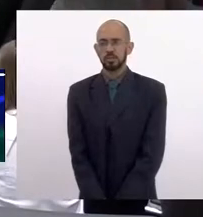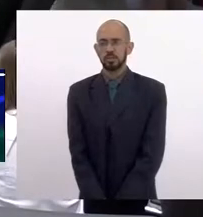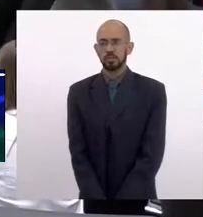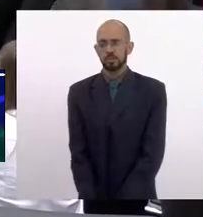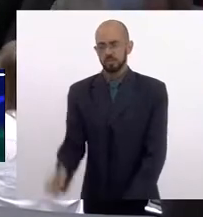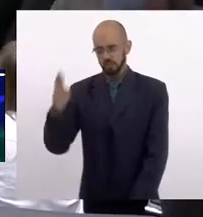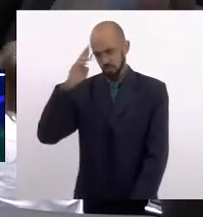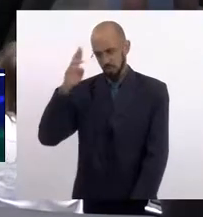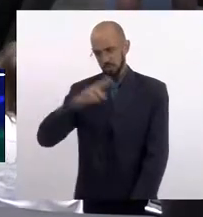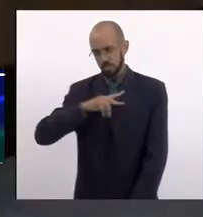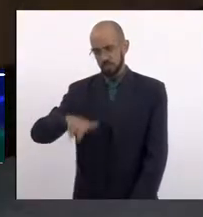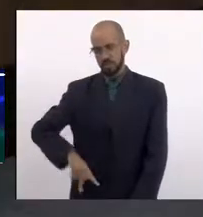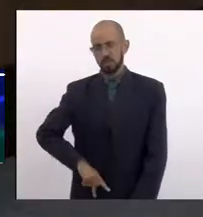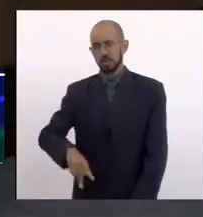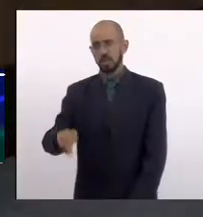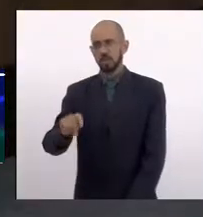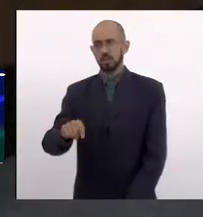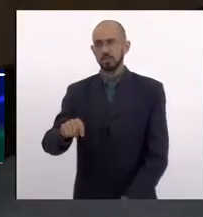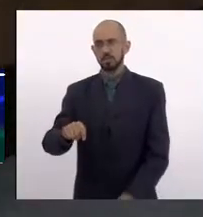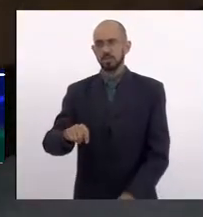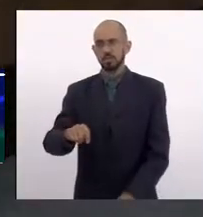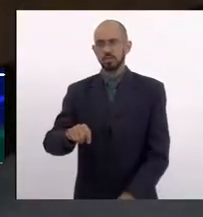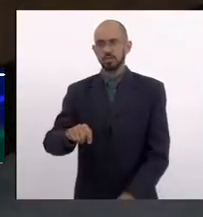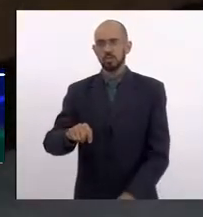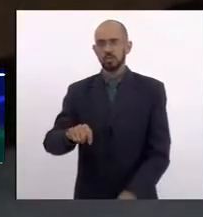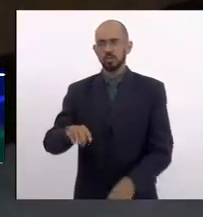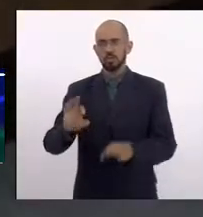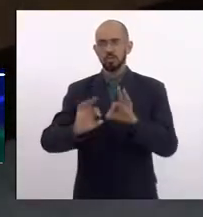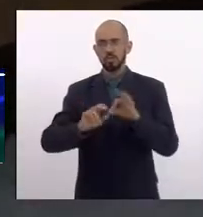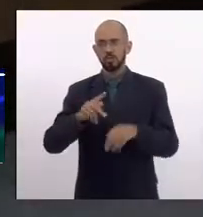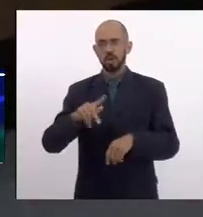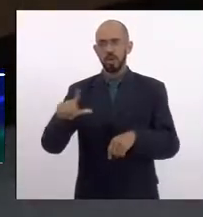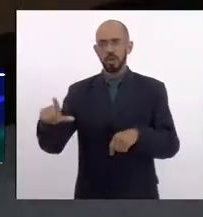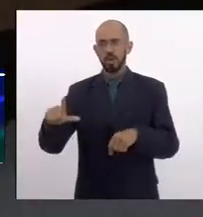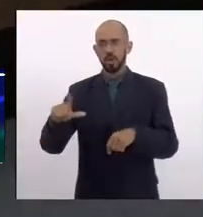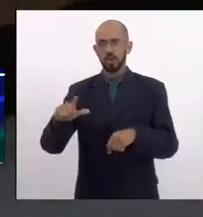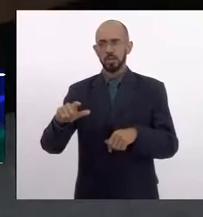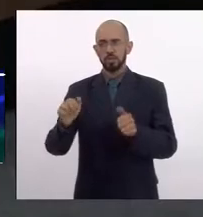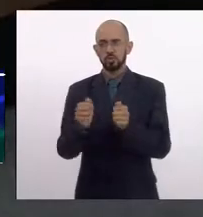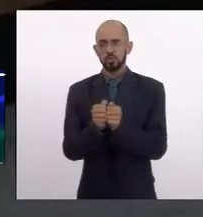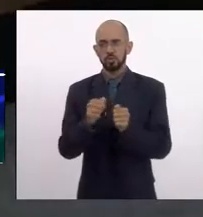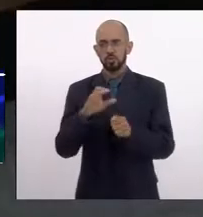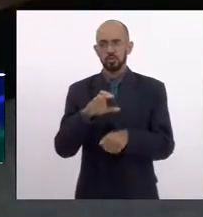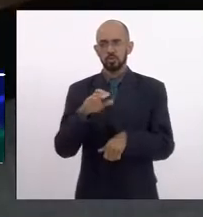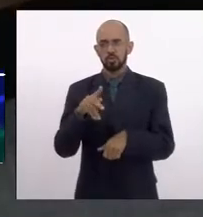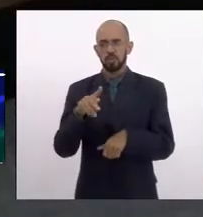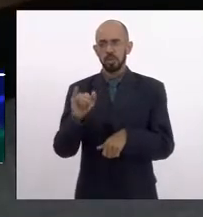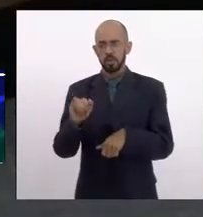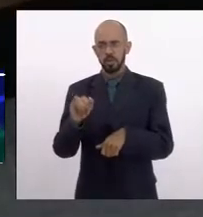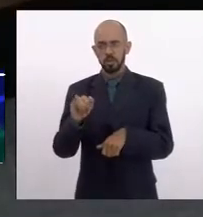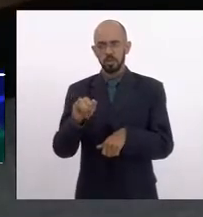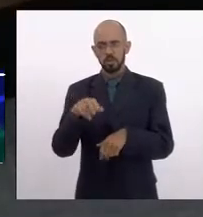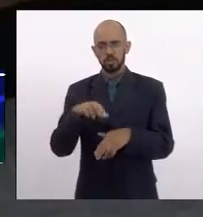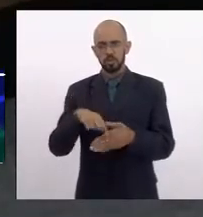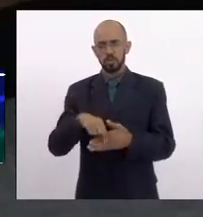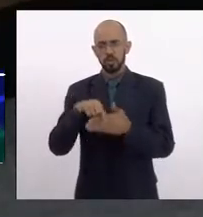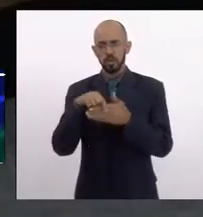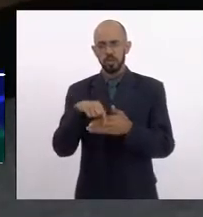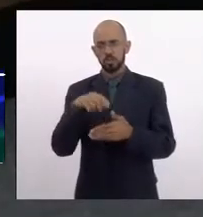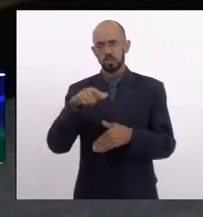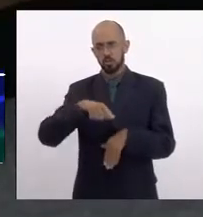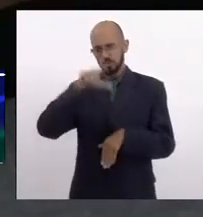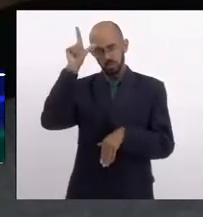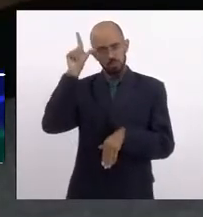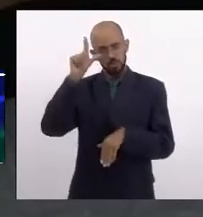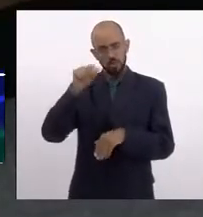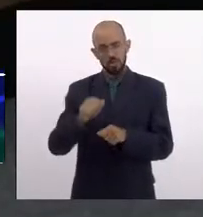o seu presidente projetos oriundos dos nossos clientes sobre liderança Deputado Luiz Paulo importante para a economia do estado